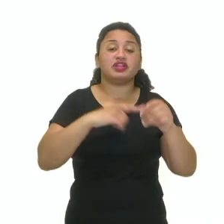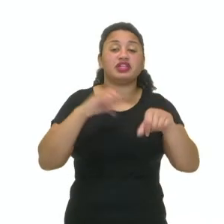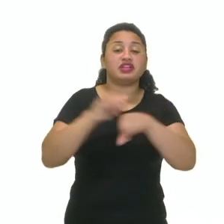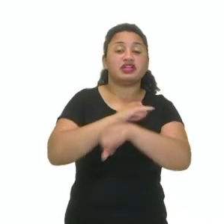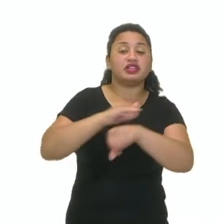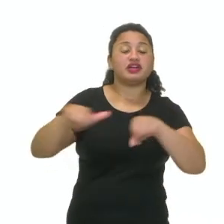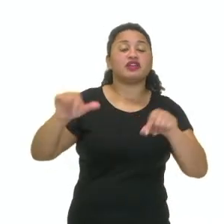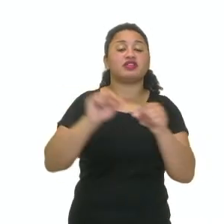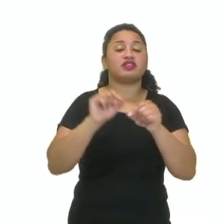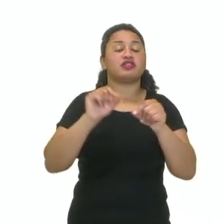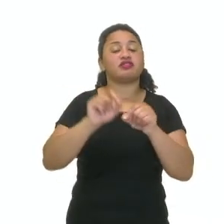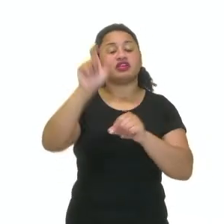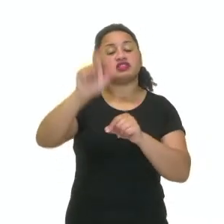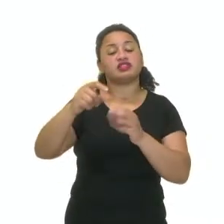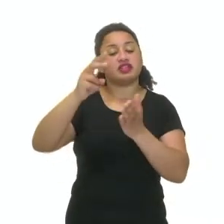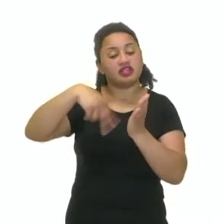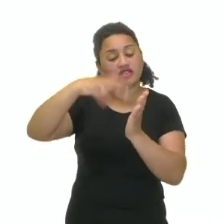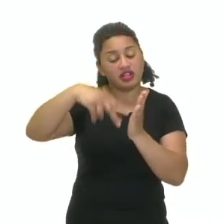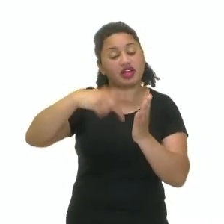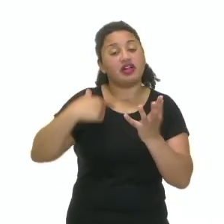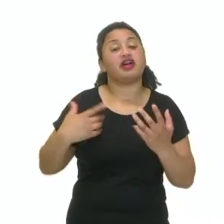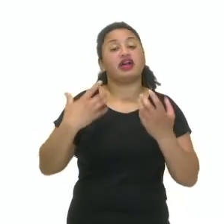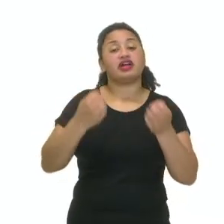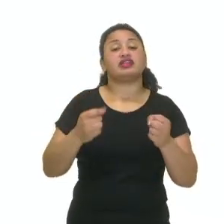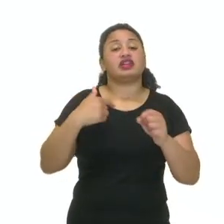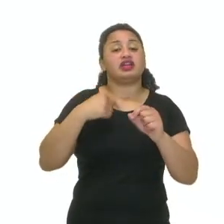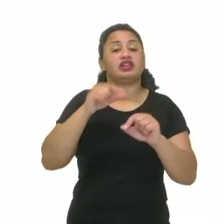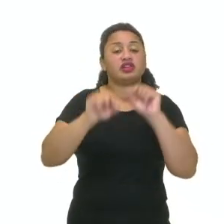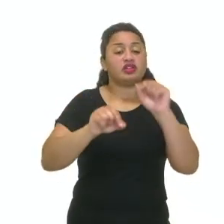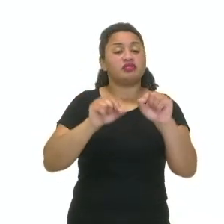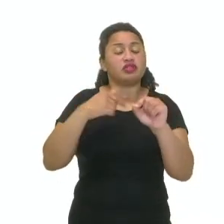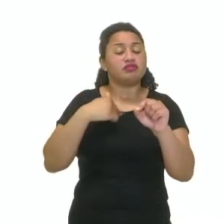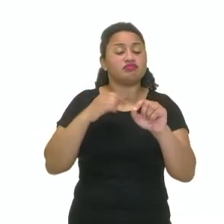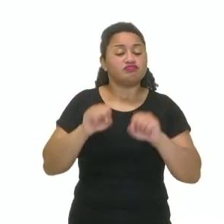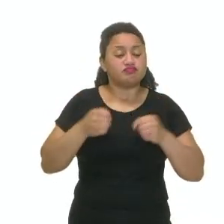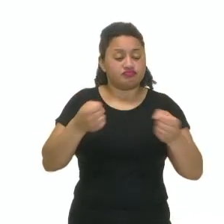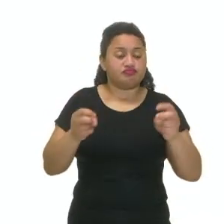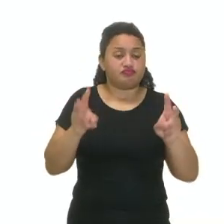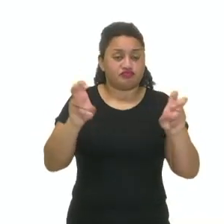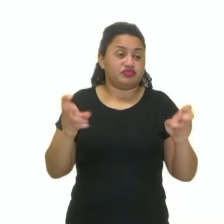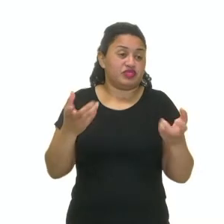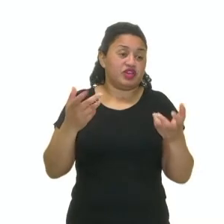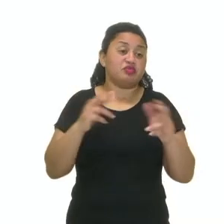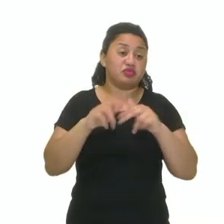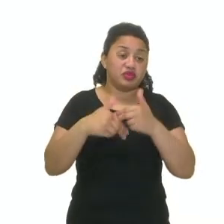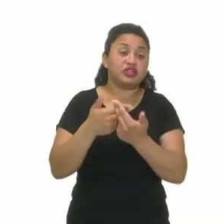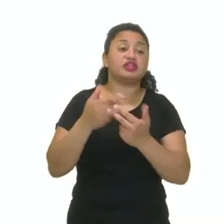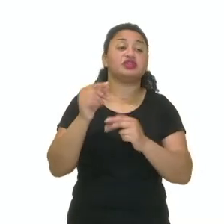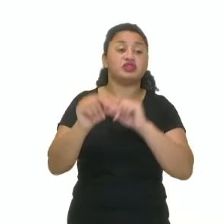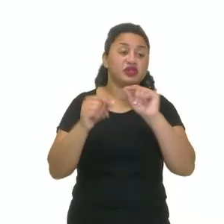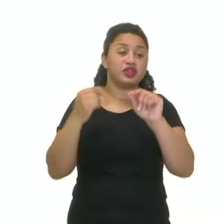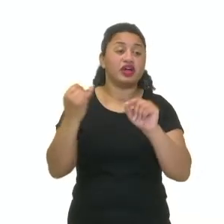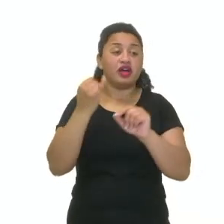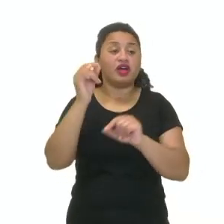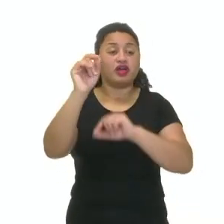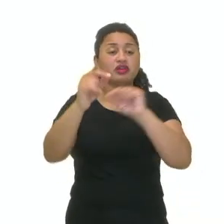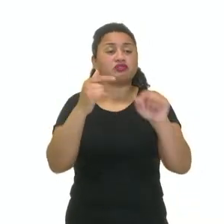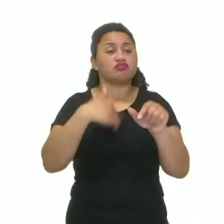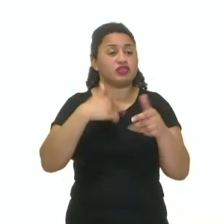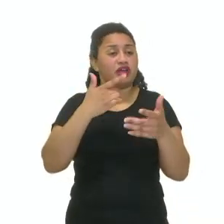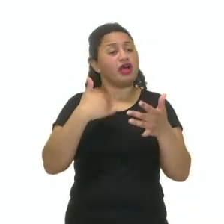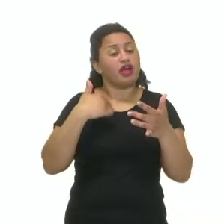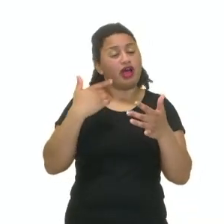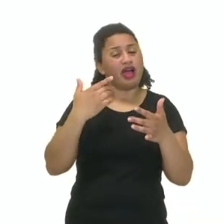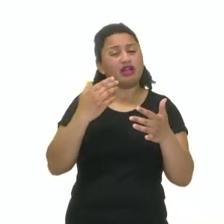que levem o leitor a aceitar a tese defendida. Daí a importância dos argumentos que, além de serem lógicos, são